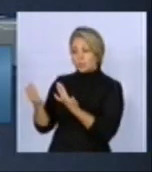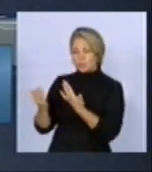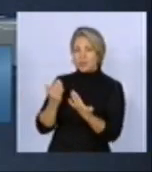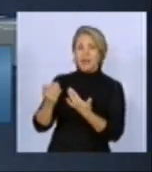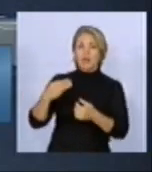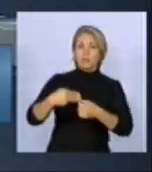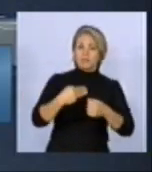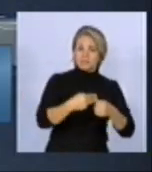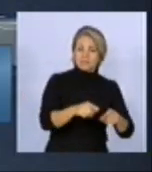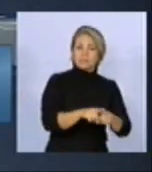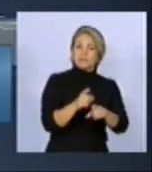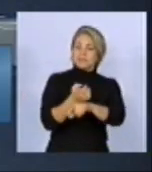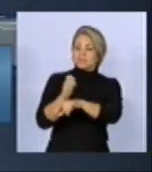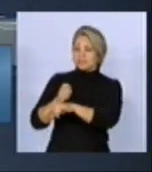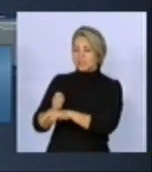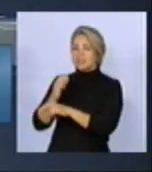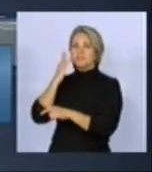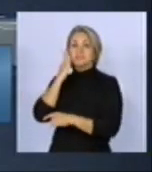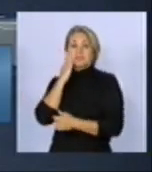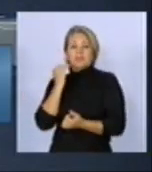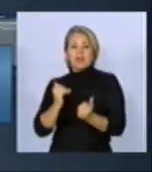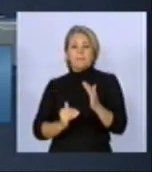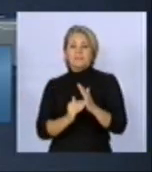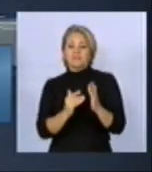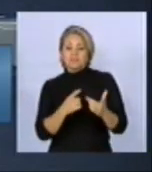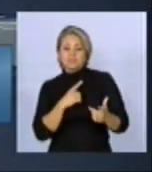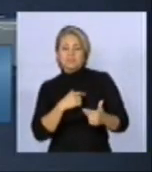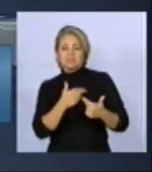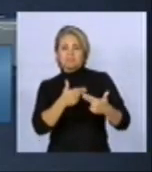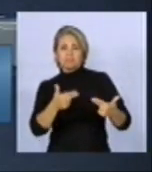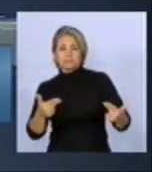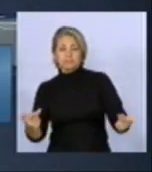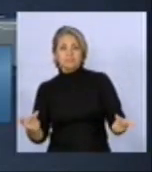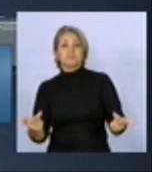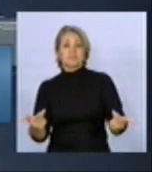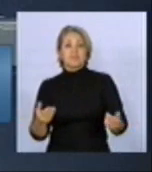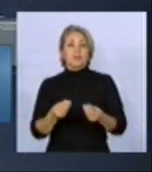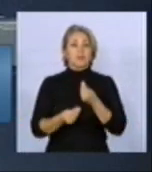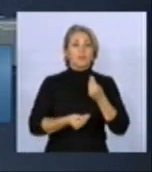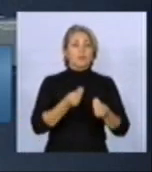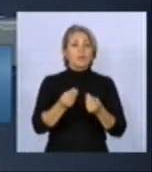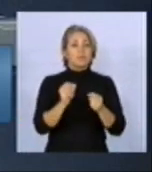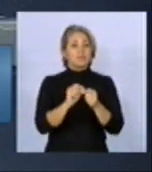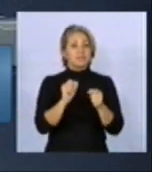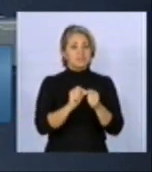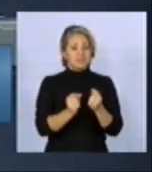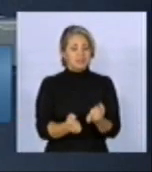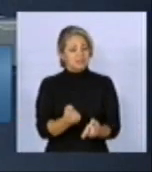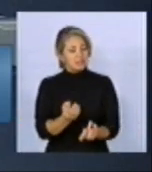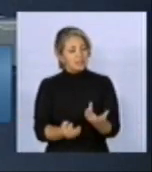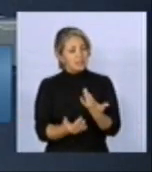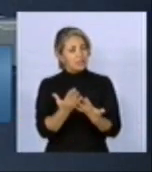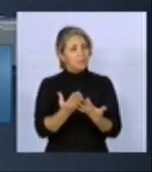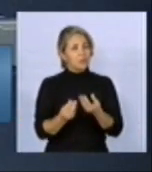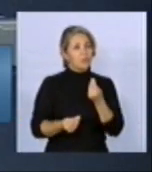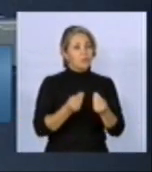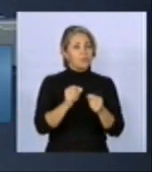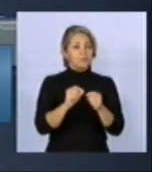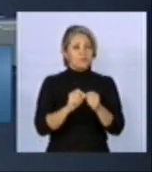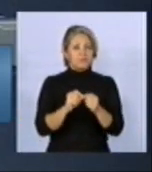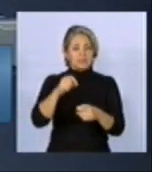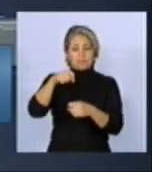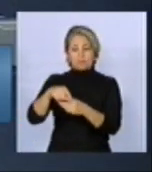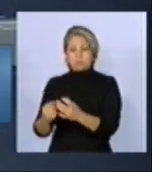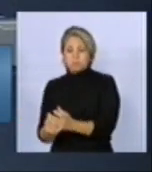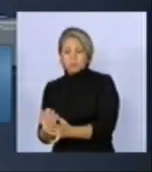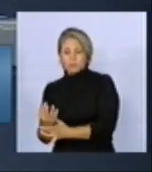tem Ah diferenciais então na na forma de de de se fazer a a queima de se fazer a agricultura né